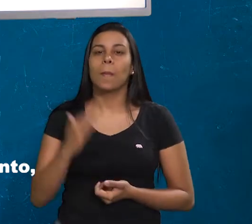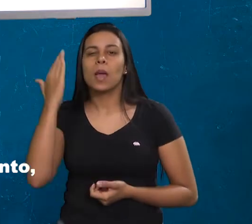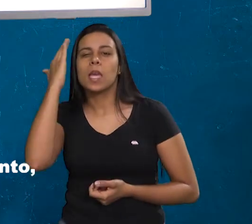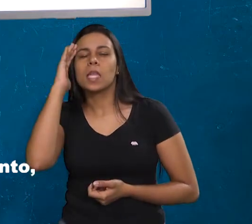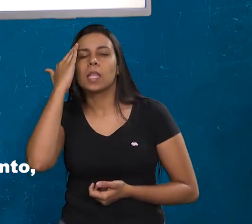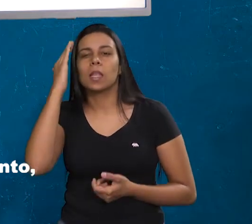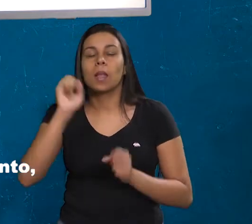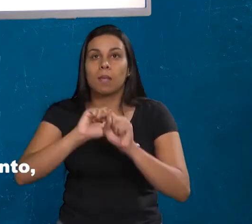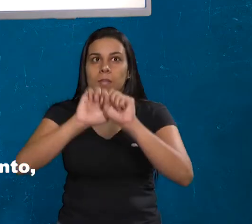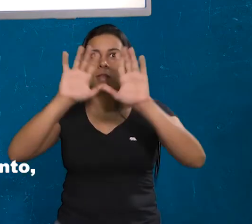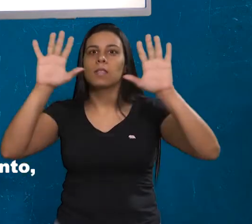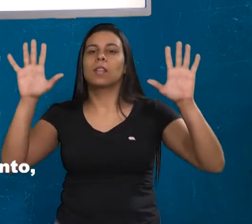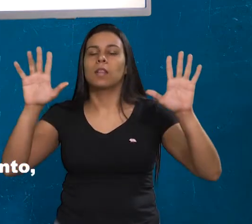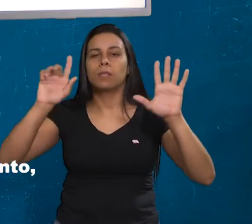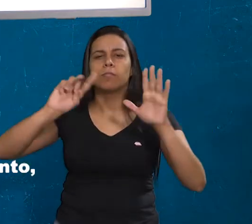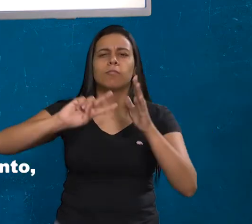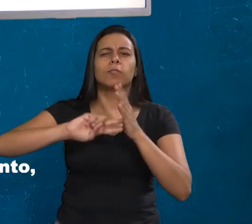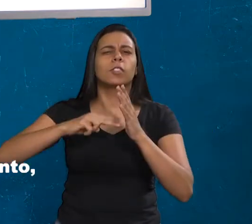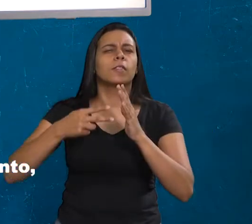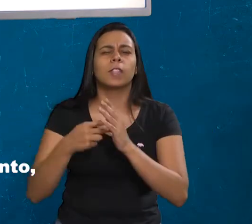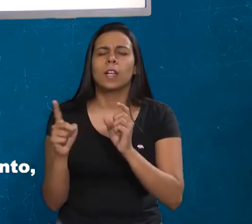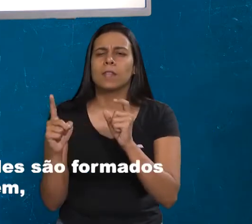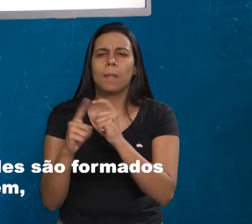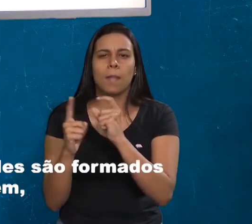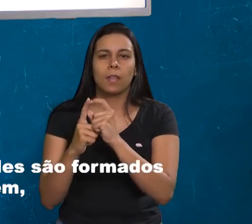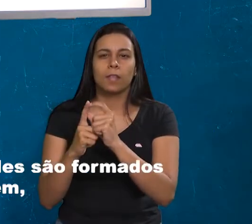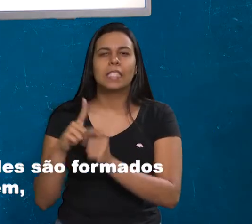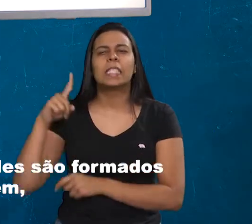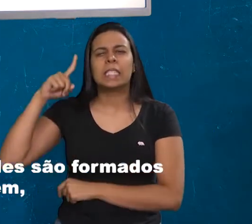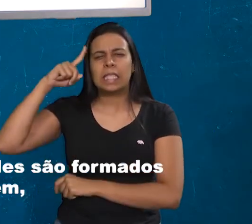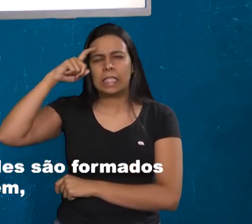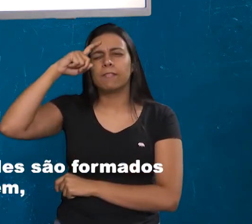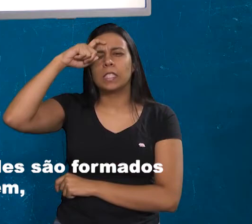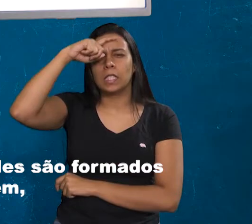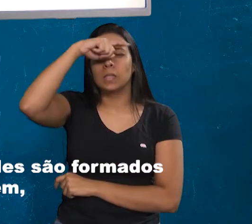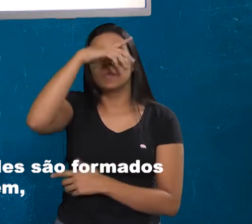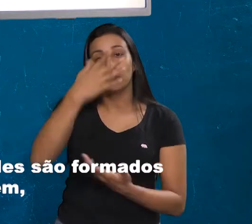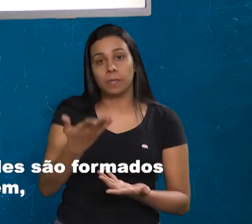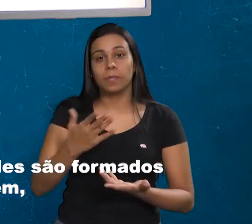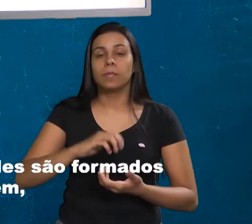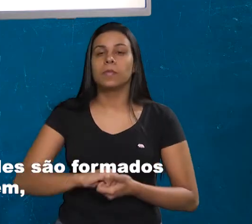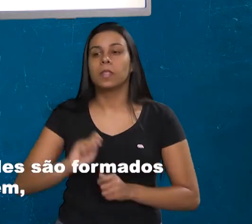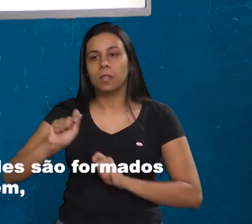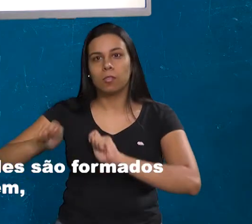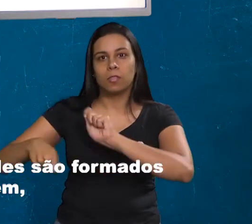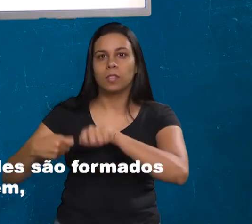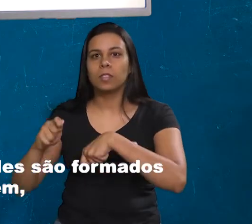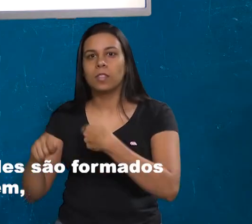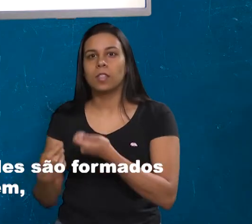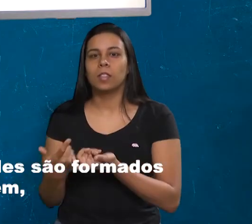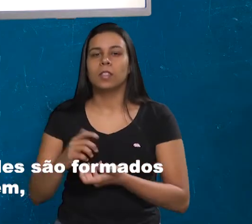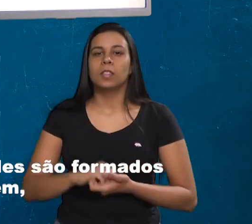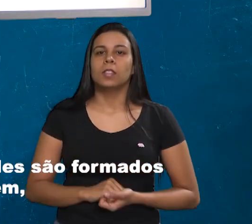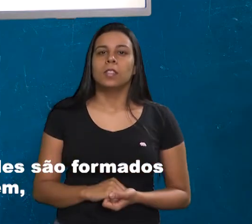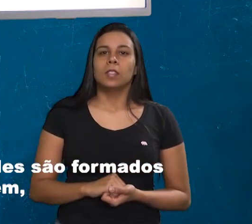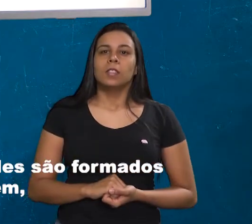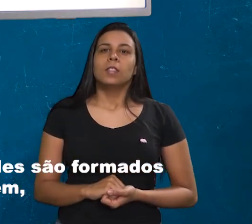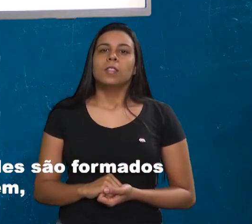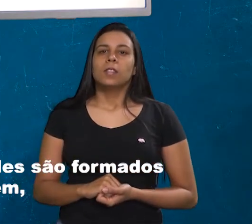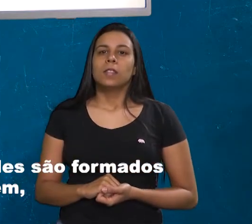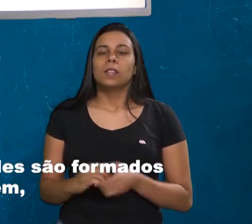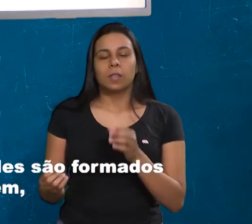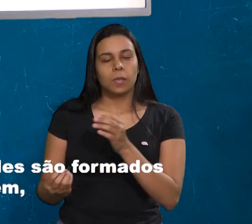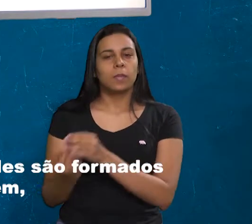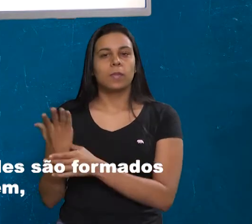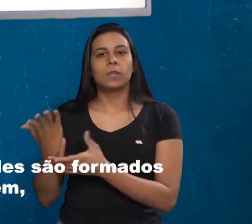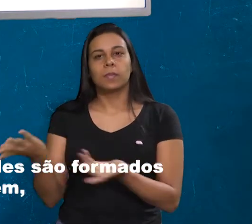entendimento do significado, né, da palavra difícil. Então é assim que os sinais, nas línguas de sinais, eles são